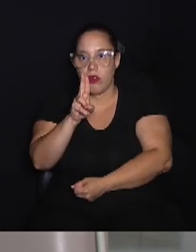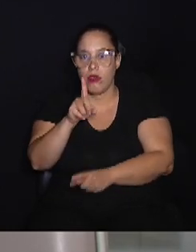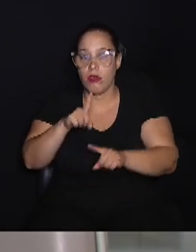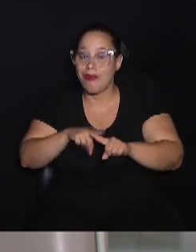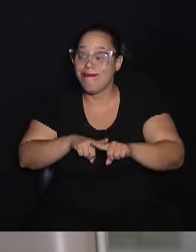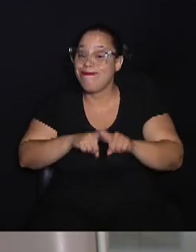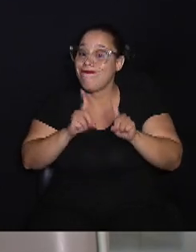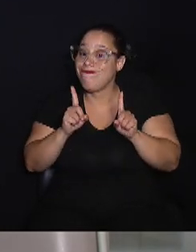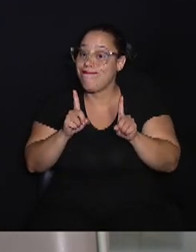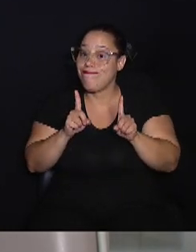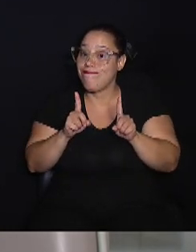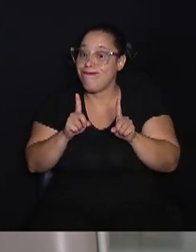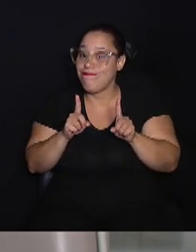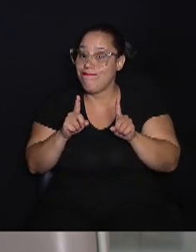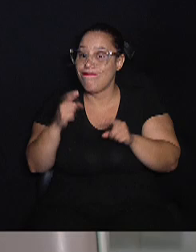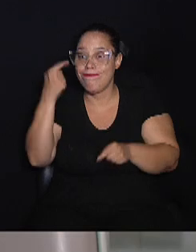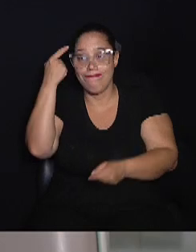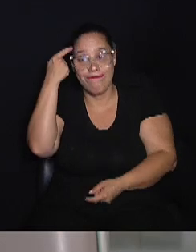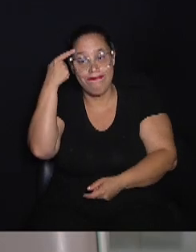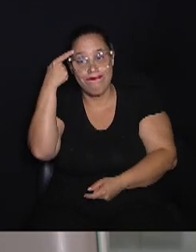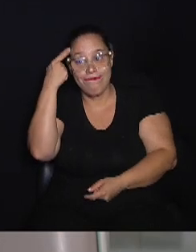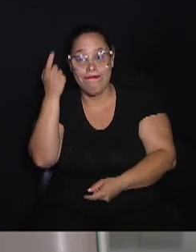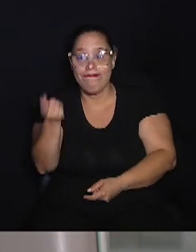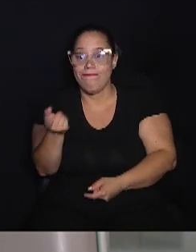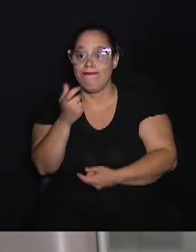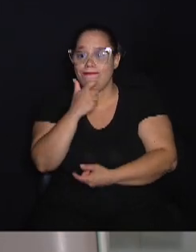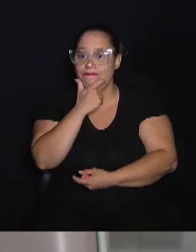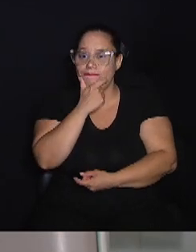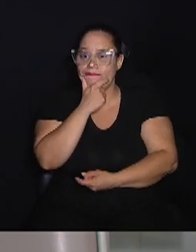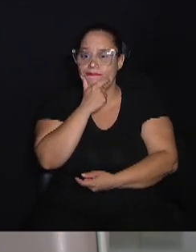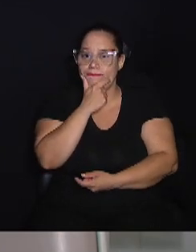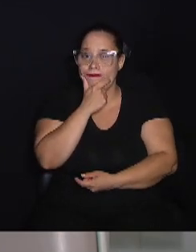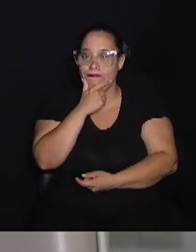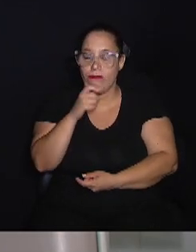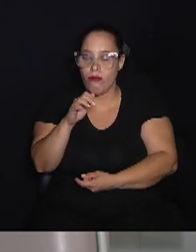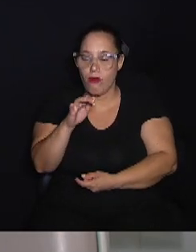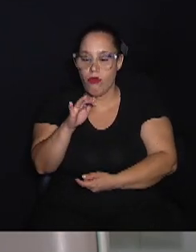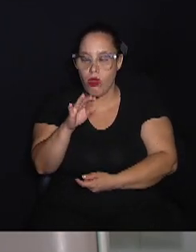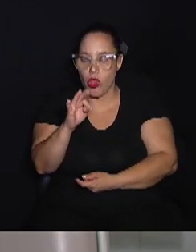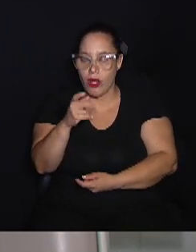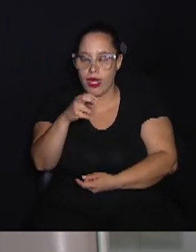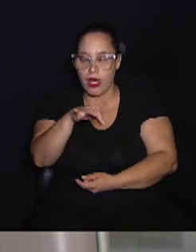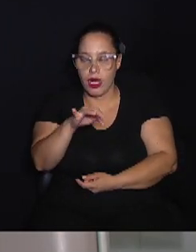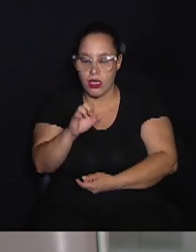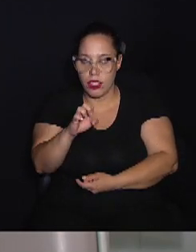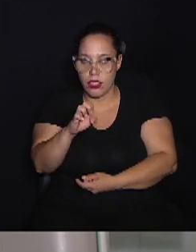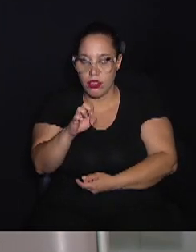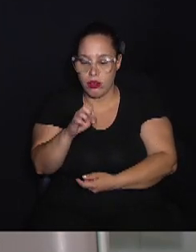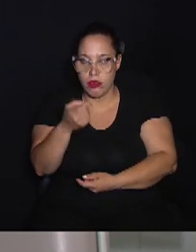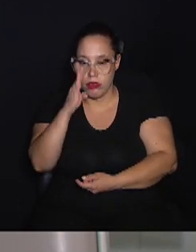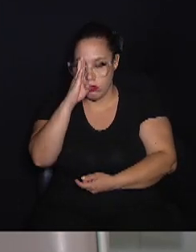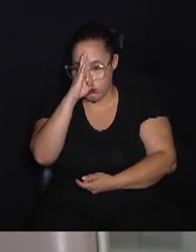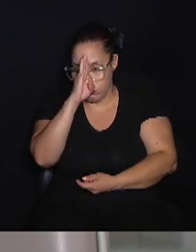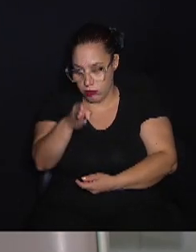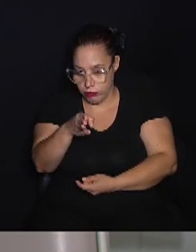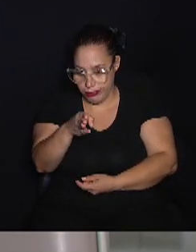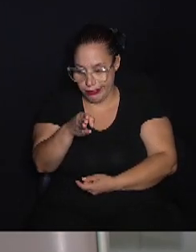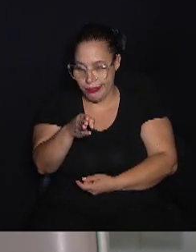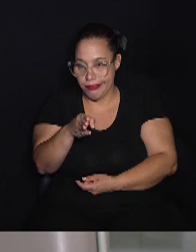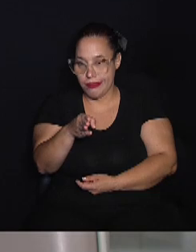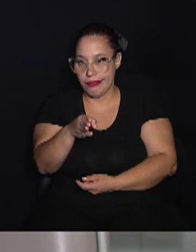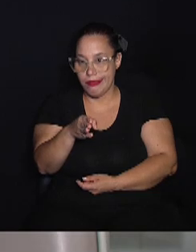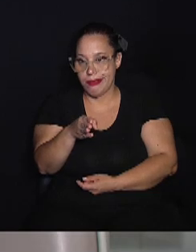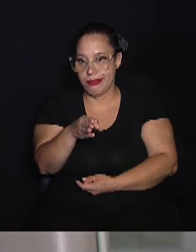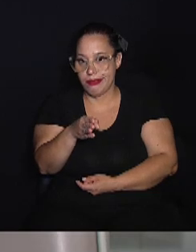é relevante a gente pensar assim que a toxicidade ela tá diretamente relacionada também